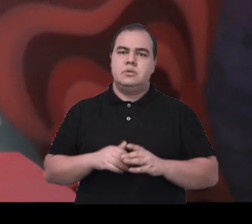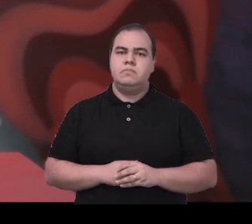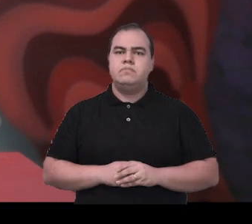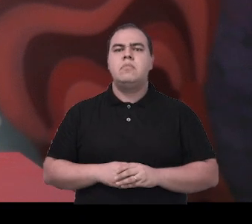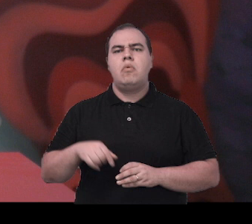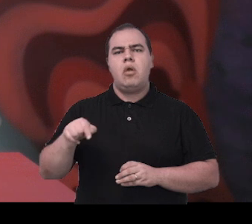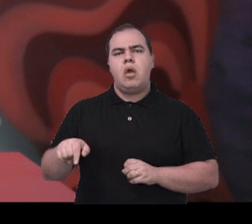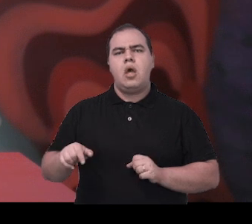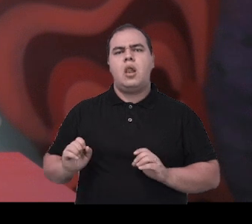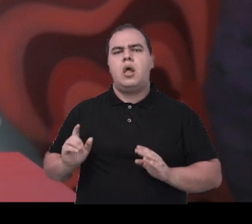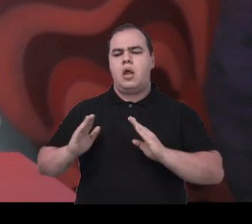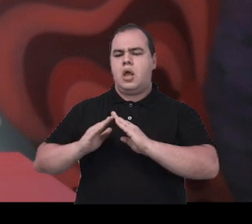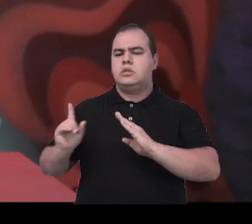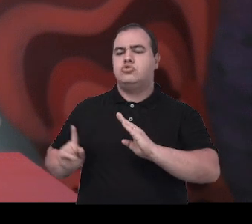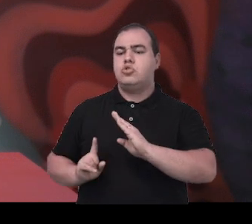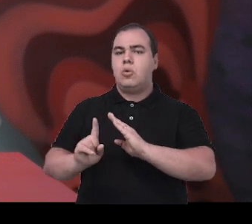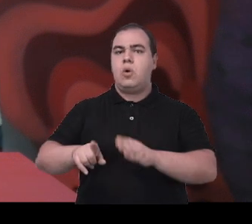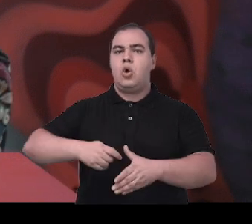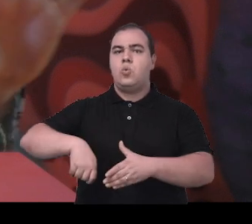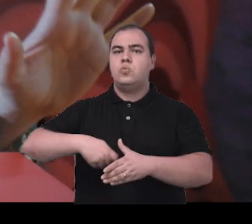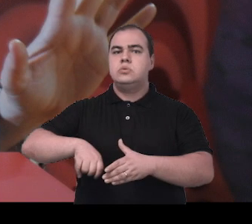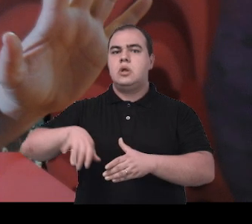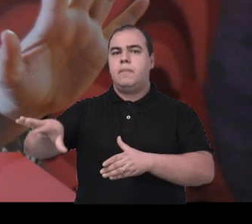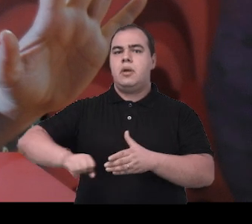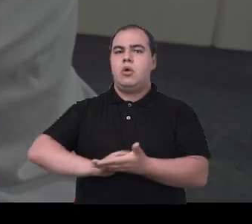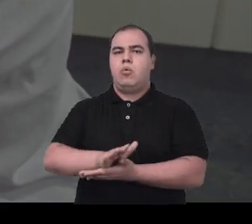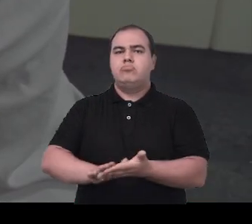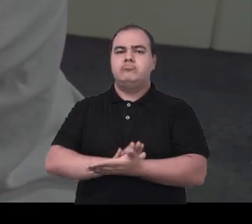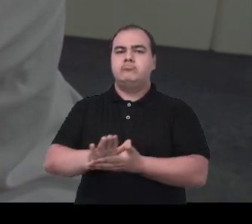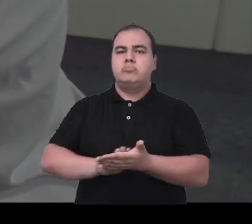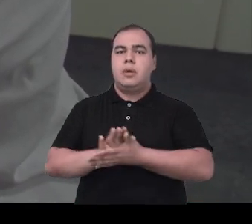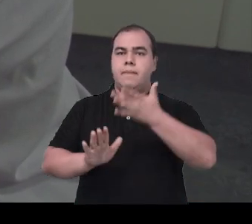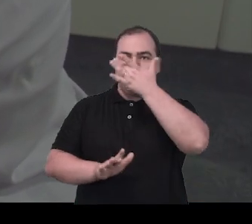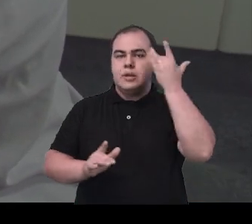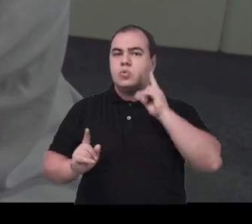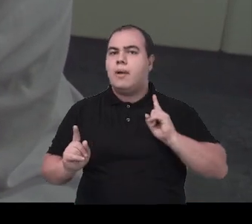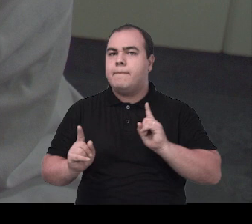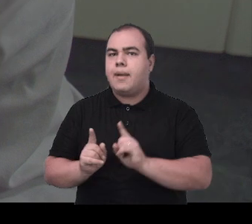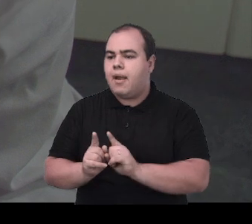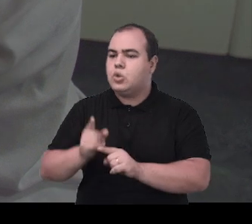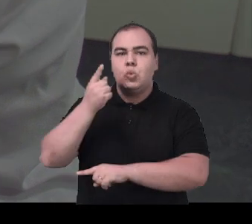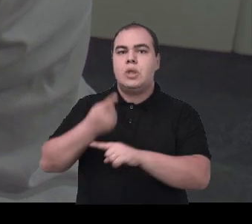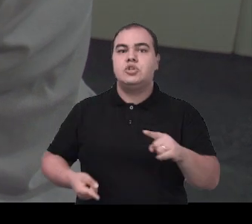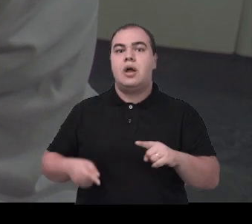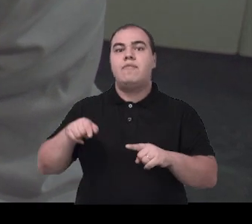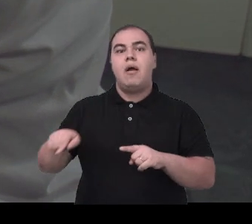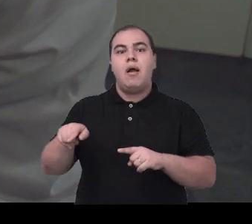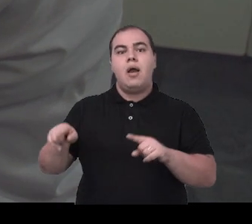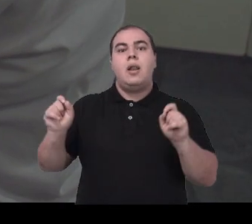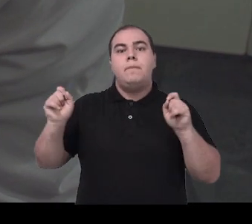autonomia. Quando ela chegou na casa, ela pegou a cozinha para ela e assim, não deixava ninguém chegar perto de